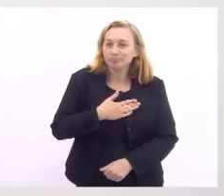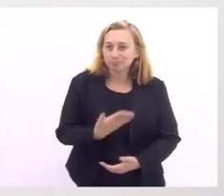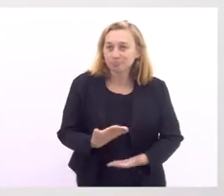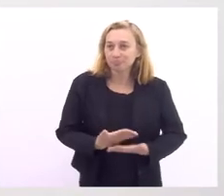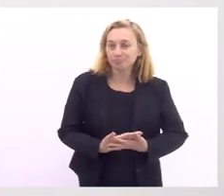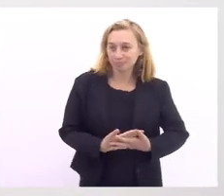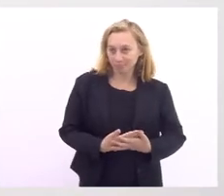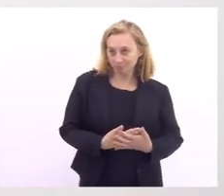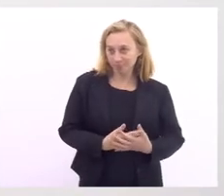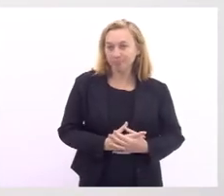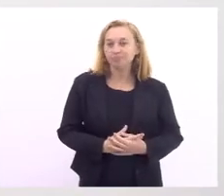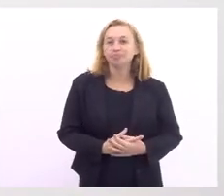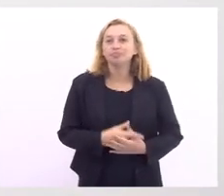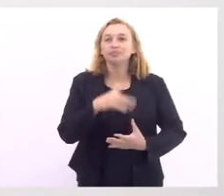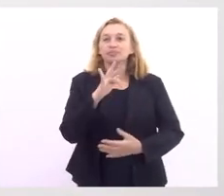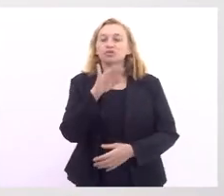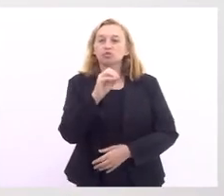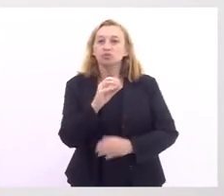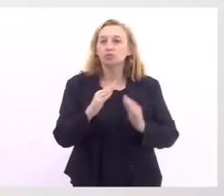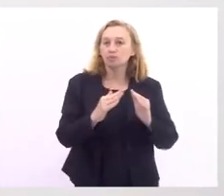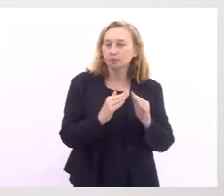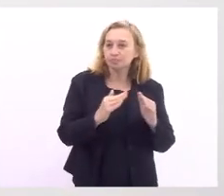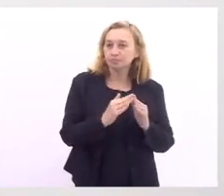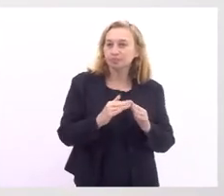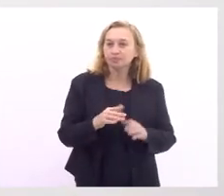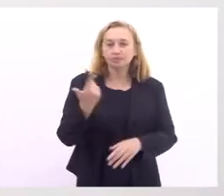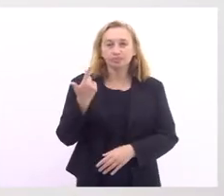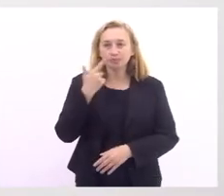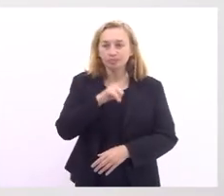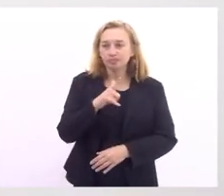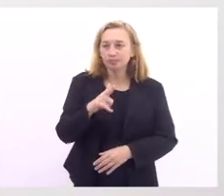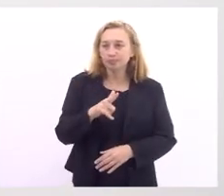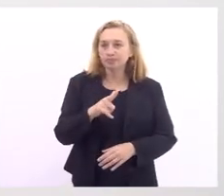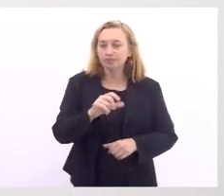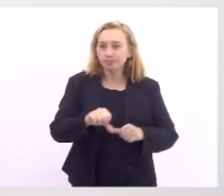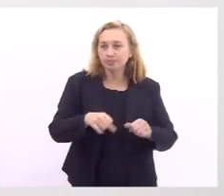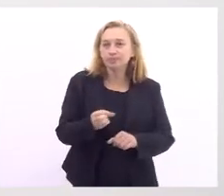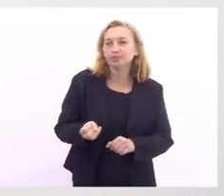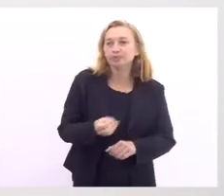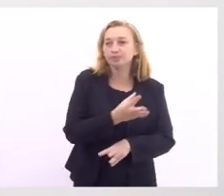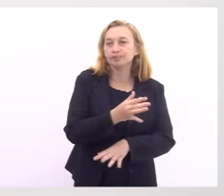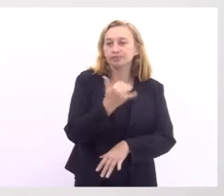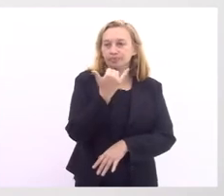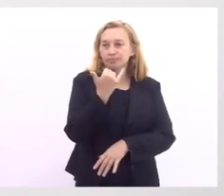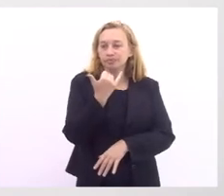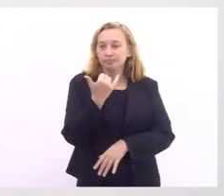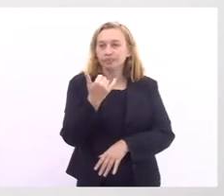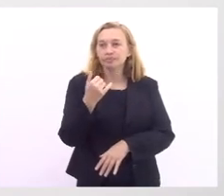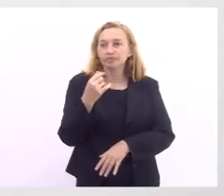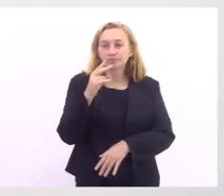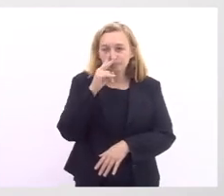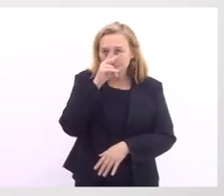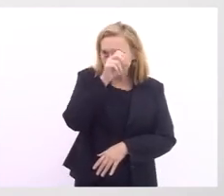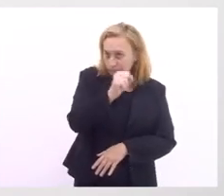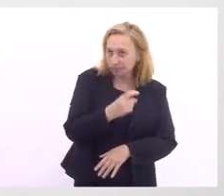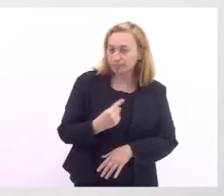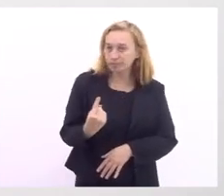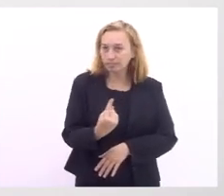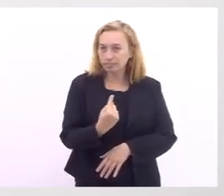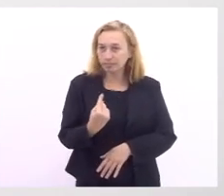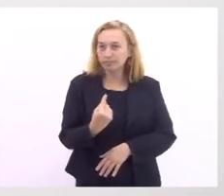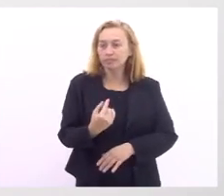E aí a partir do fundo casa e a gente conseguiu renovar nossas energias em Constituição e